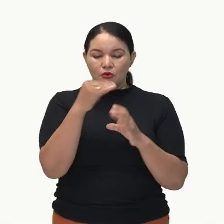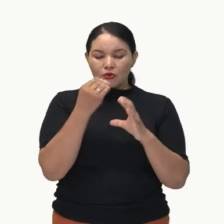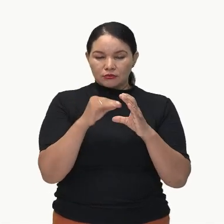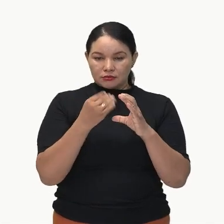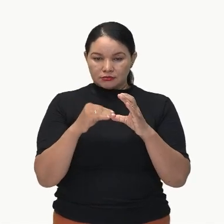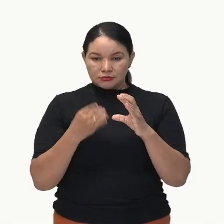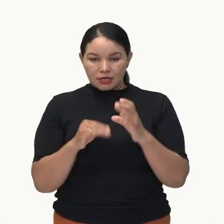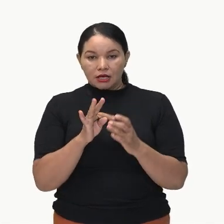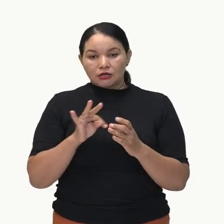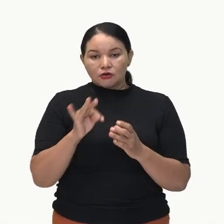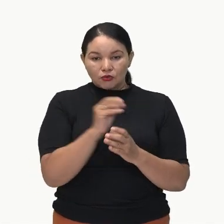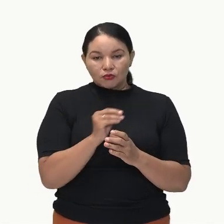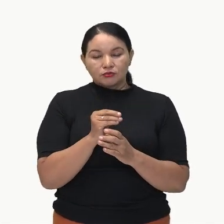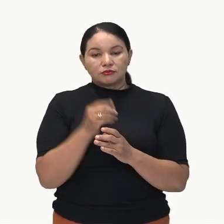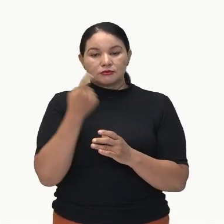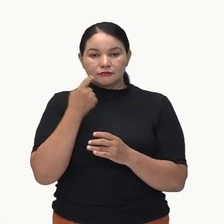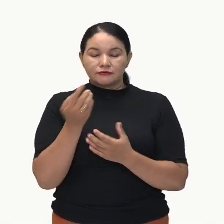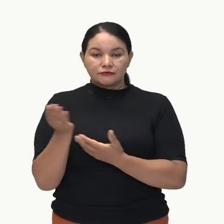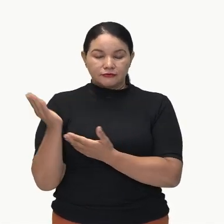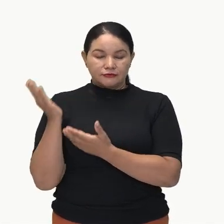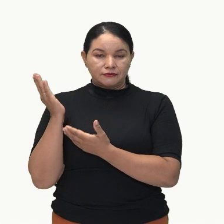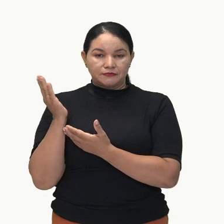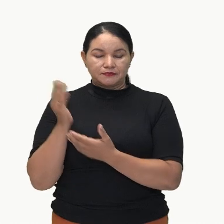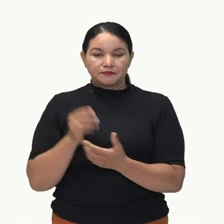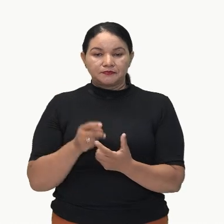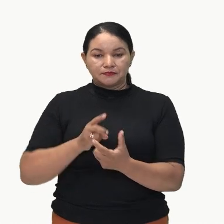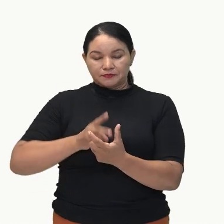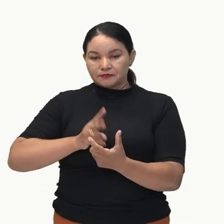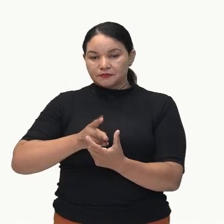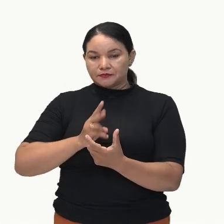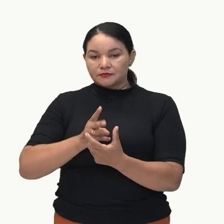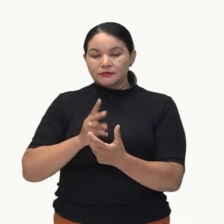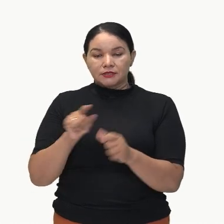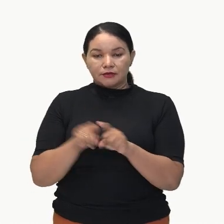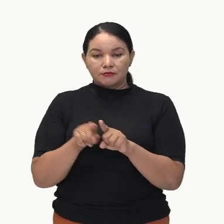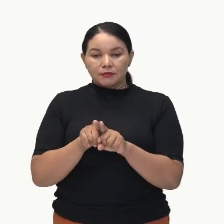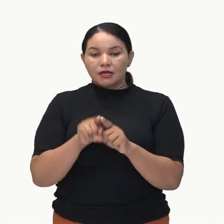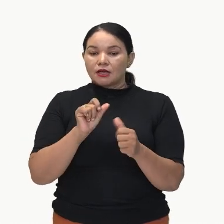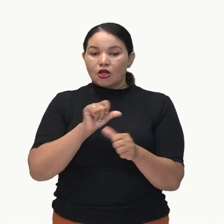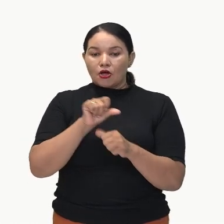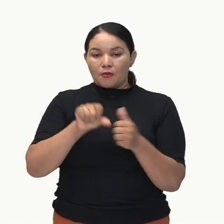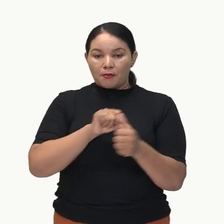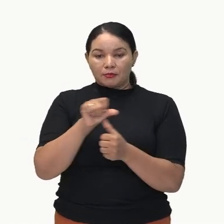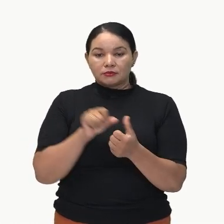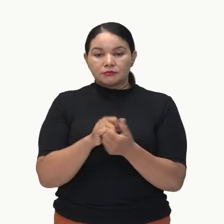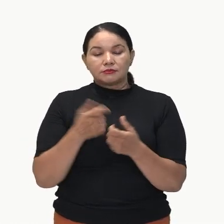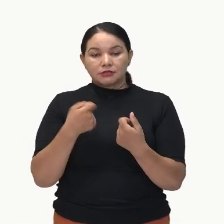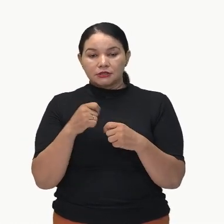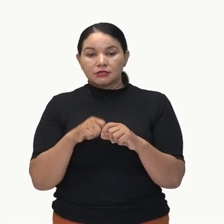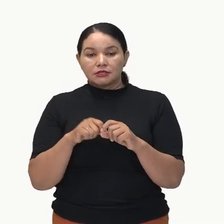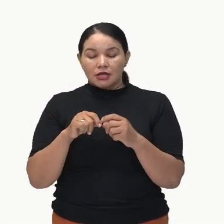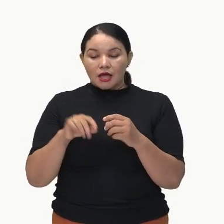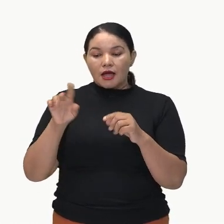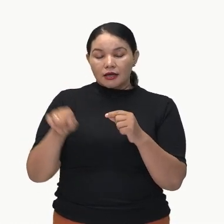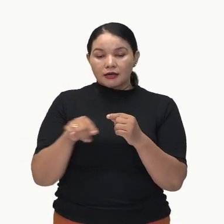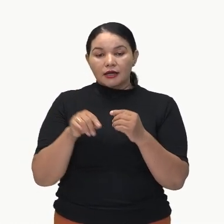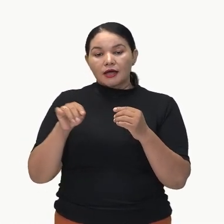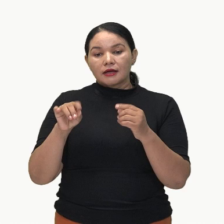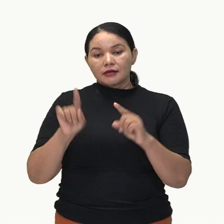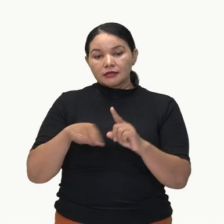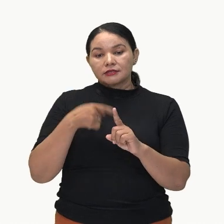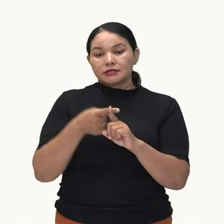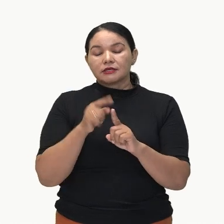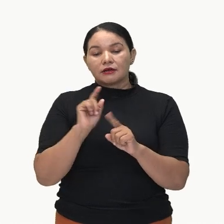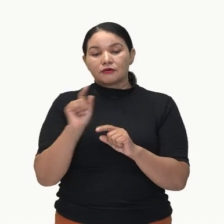essa a raiz, né, de forma irregular, a gente adiciona aí as desinências e esse